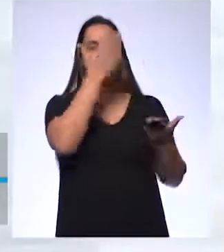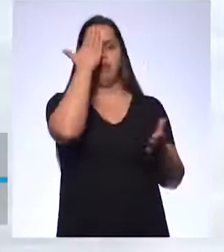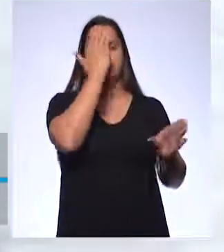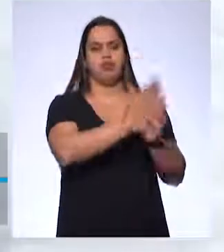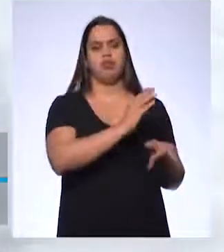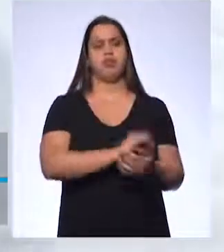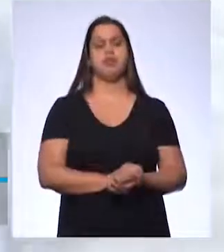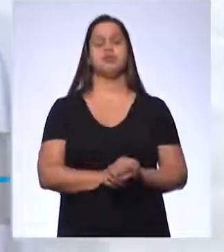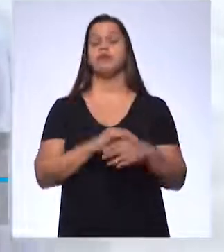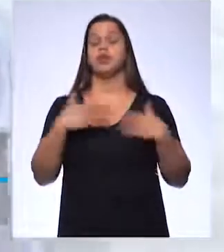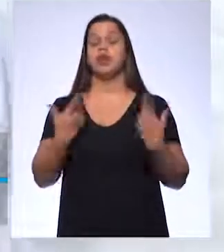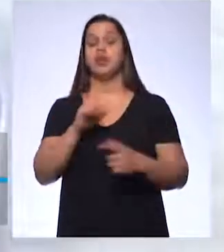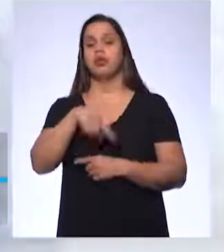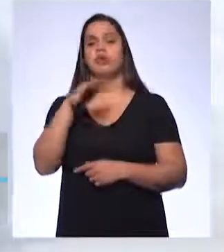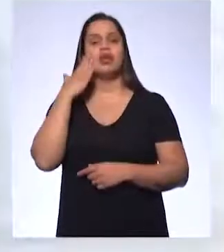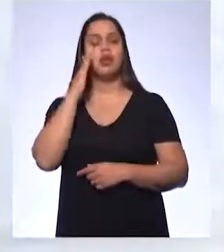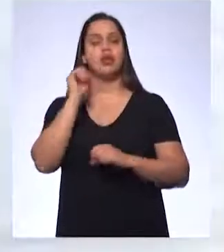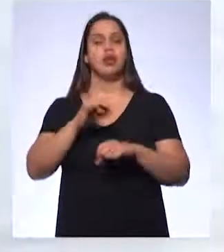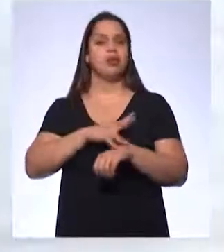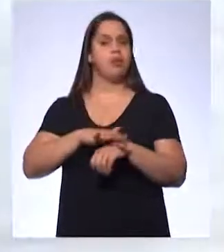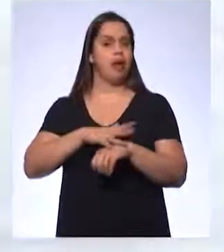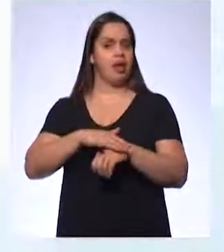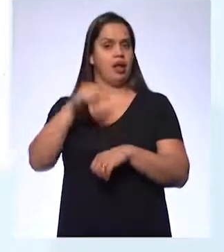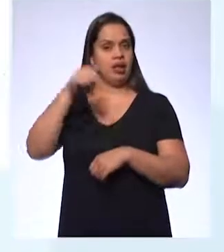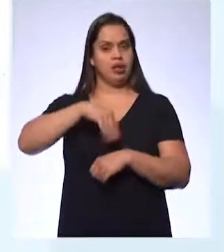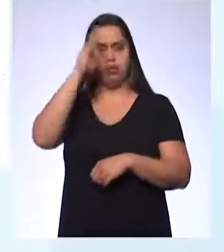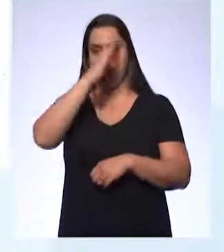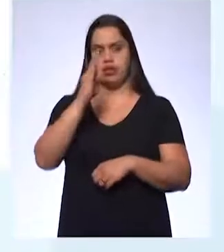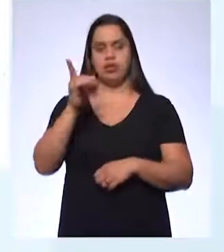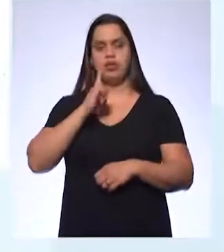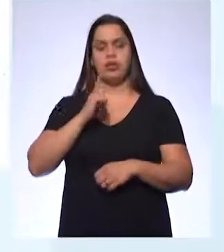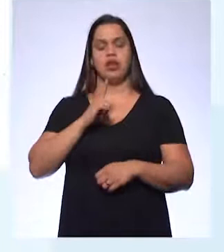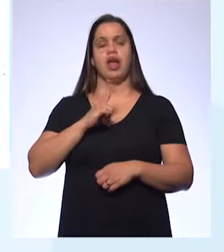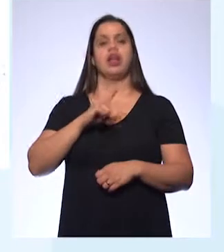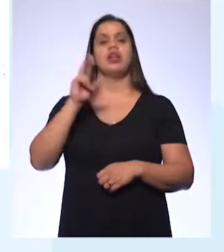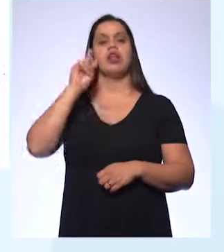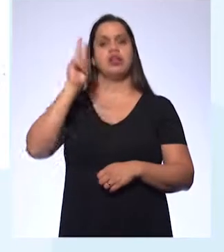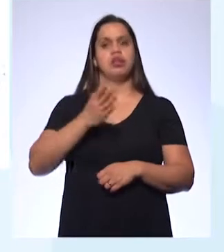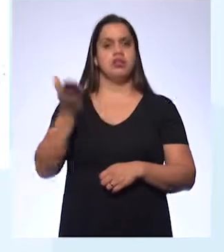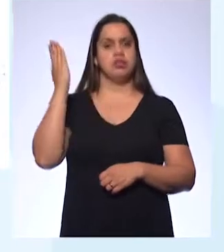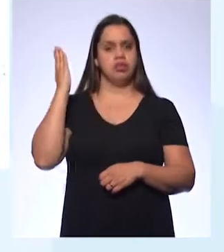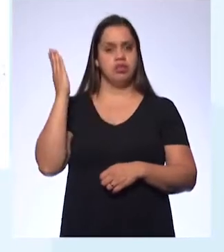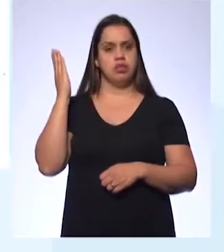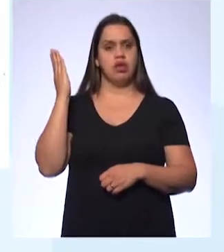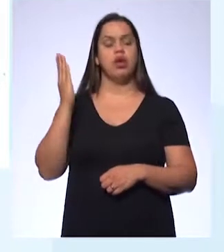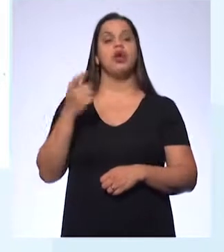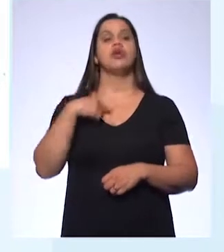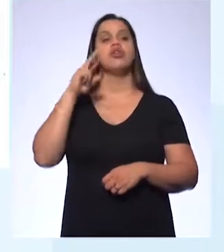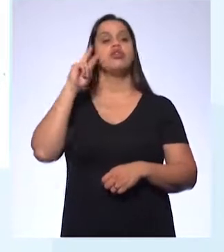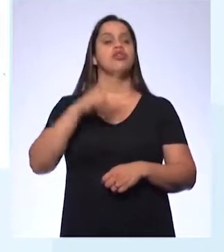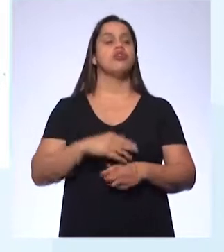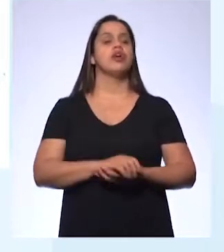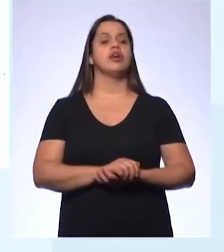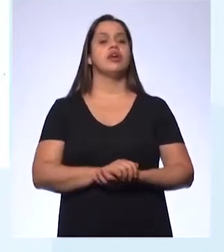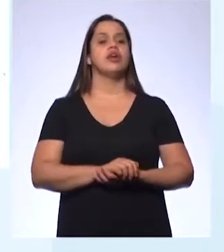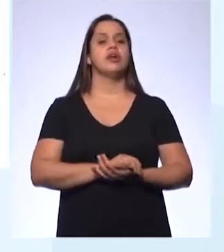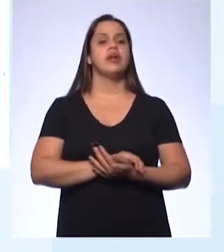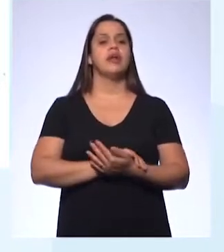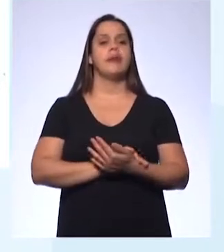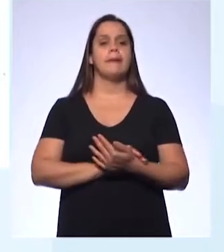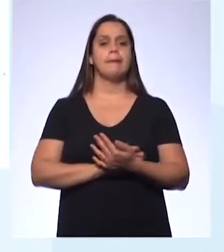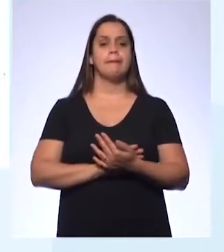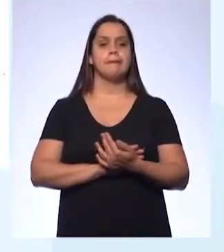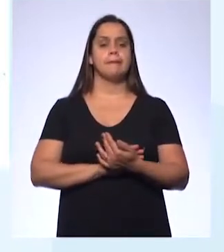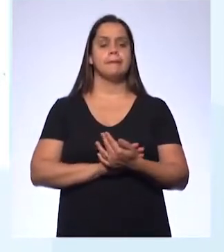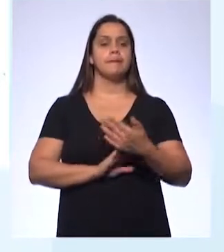Bom, só para você saber aí, ó, malária só tem aqui no Brasil, dá uma olhadinha aí, ó. Então ela tá bem, né, região tropical